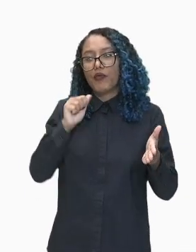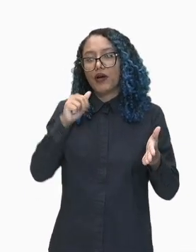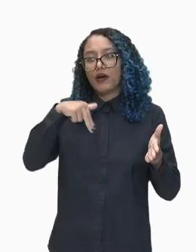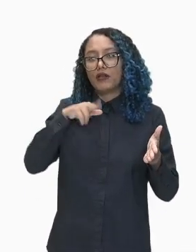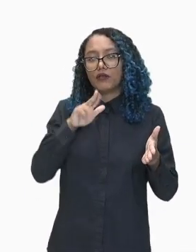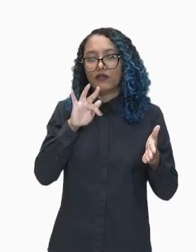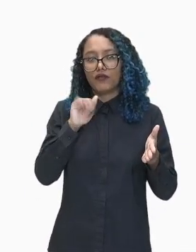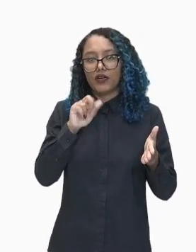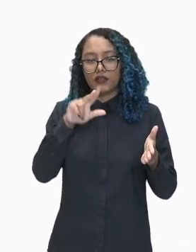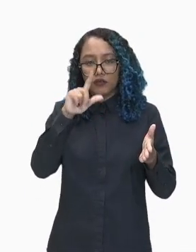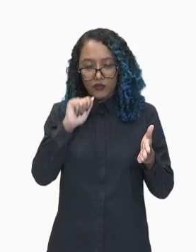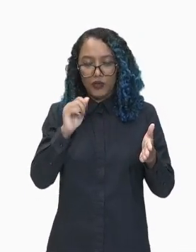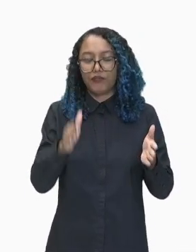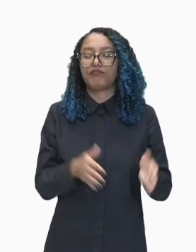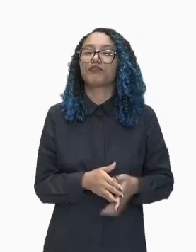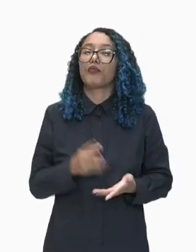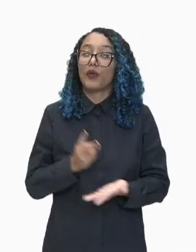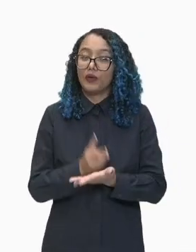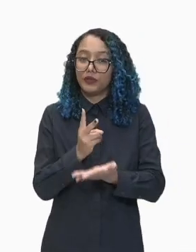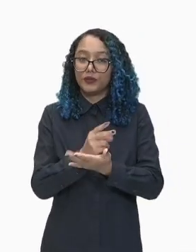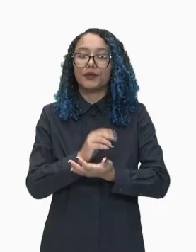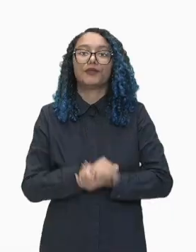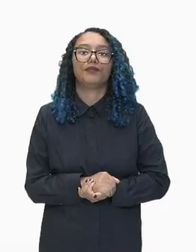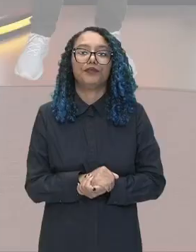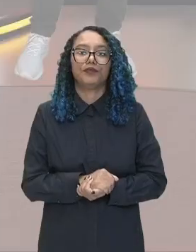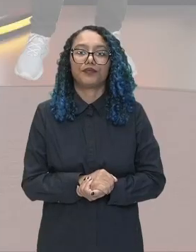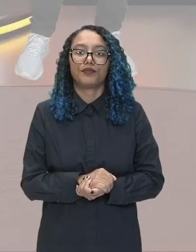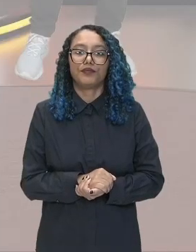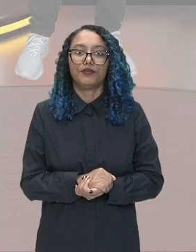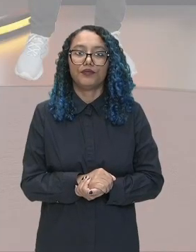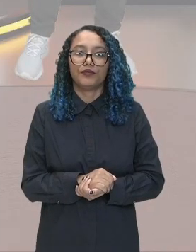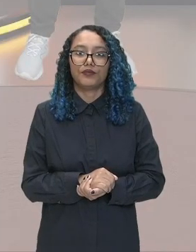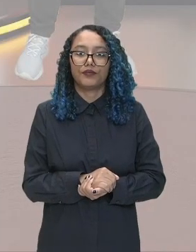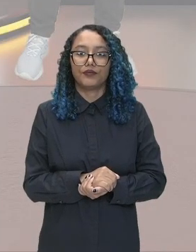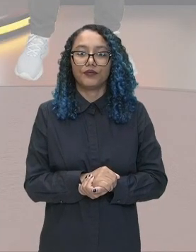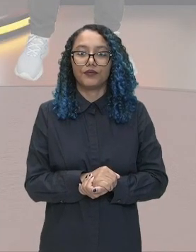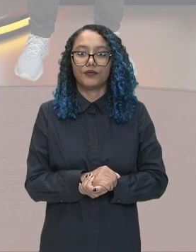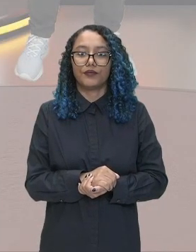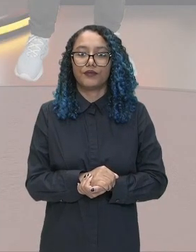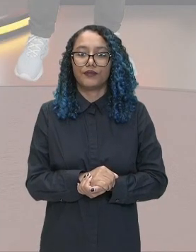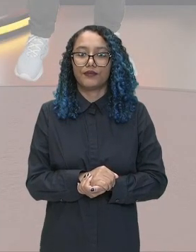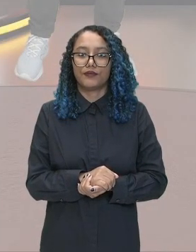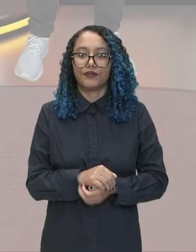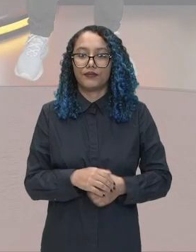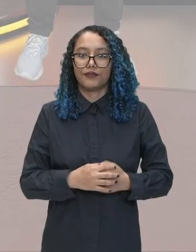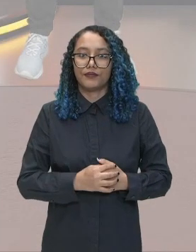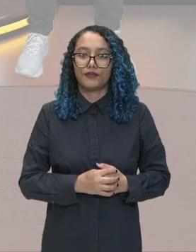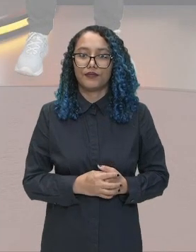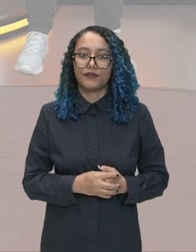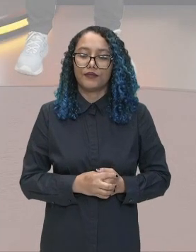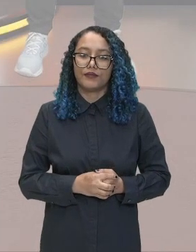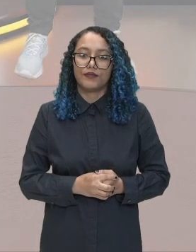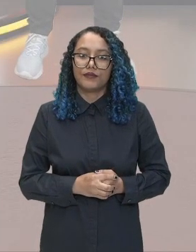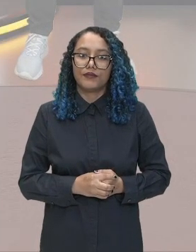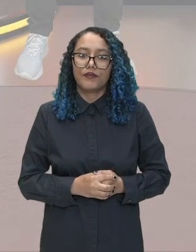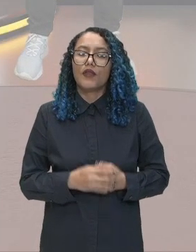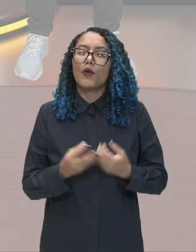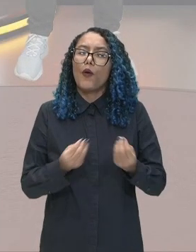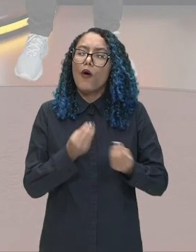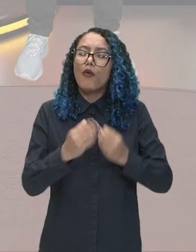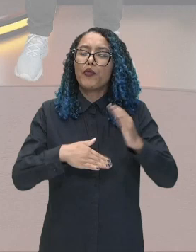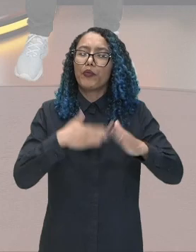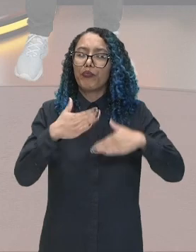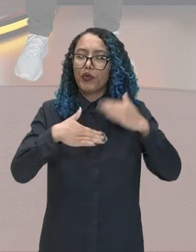Mas vamos continuar. Vamos continuar vendo aí como que se dá esse processo